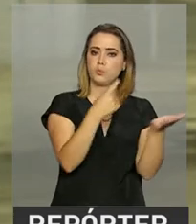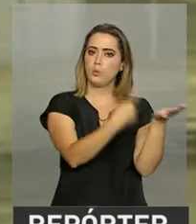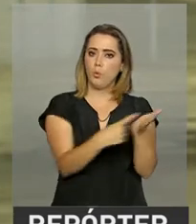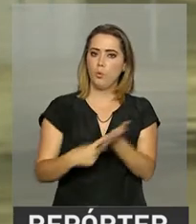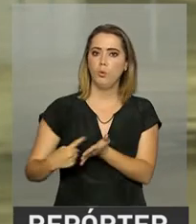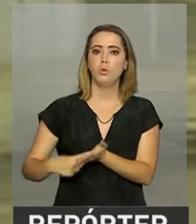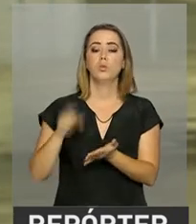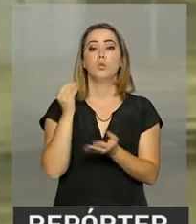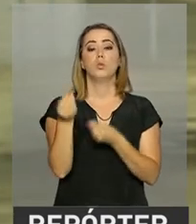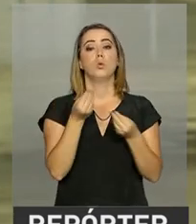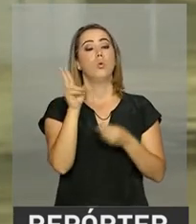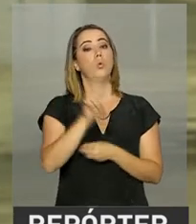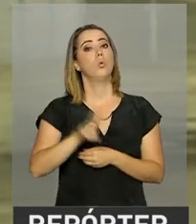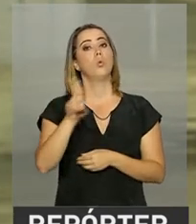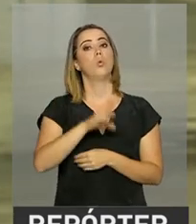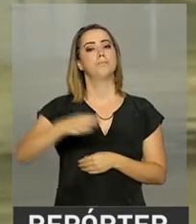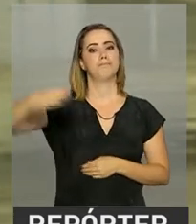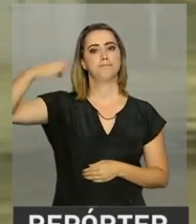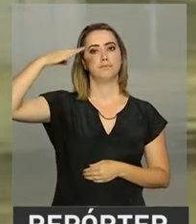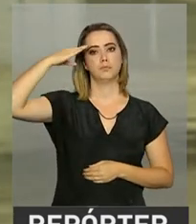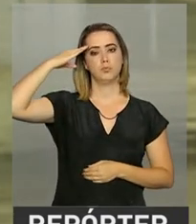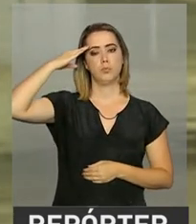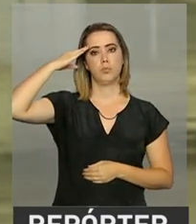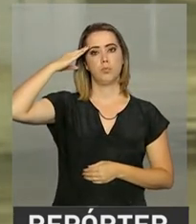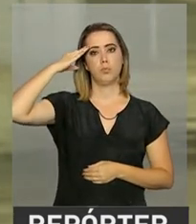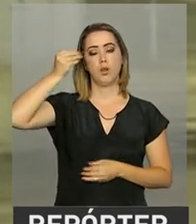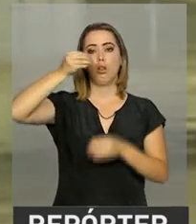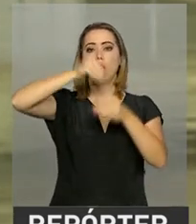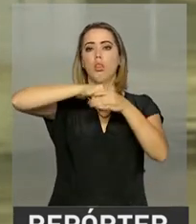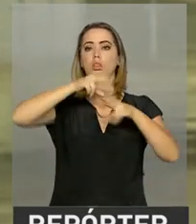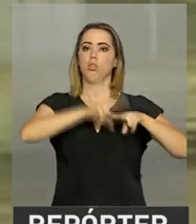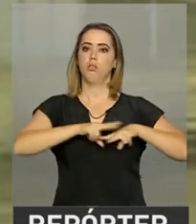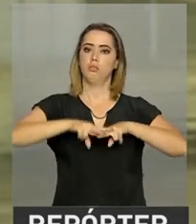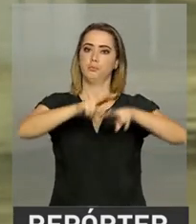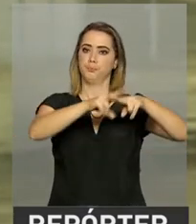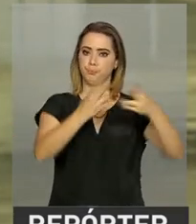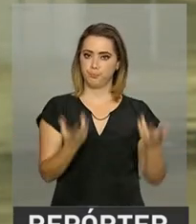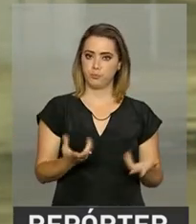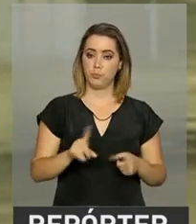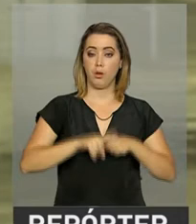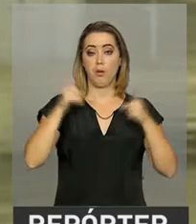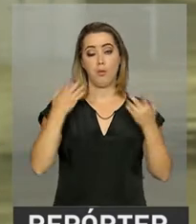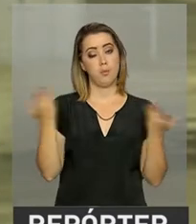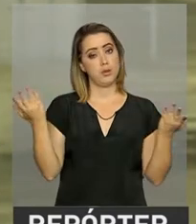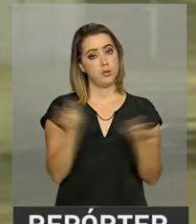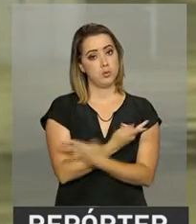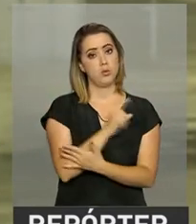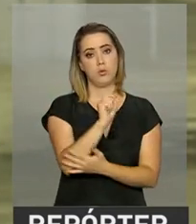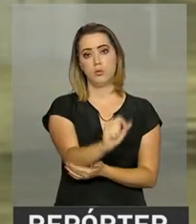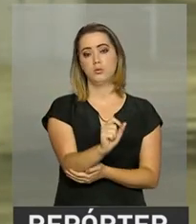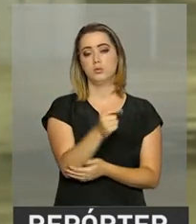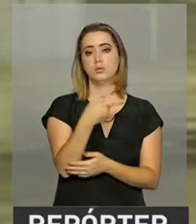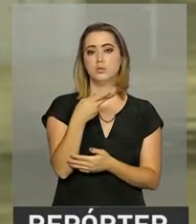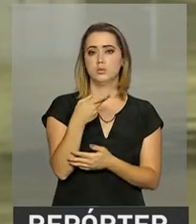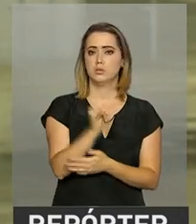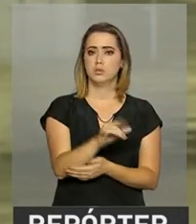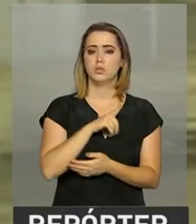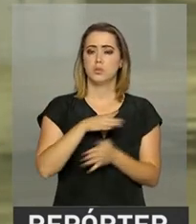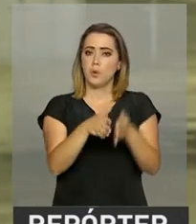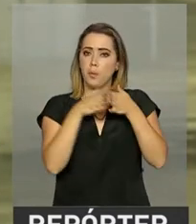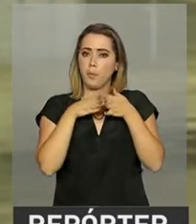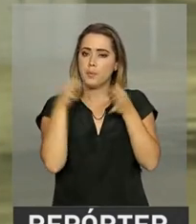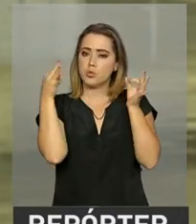sobre o uso das forças armadas nos presídios estaduais mas isso só vai ocorrer quando houver um pedido